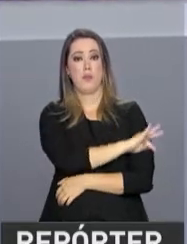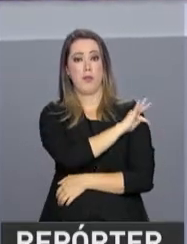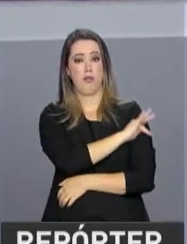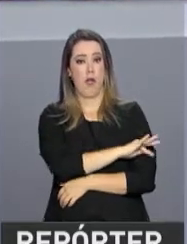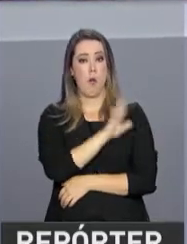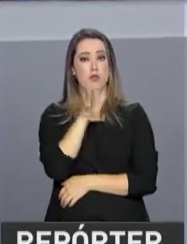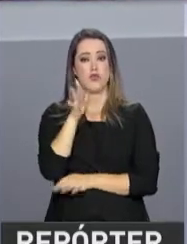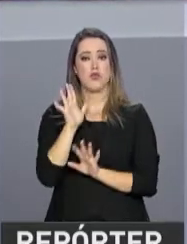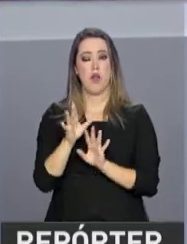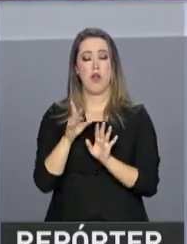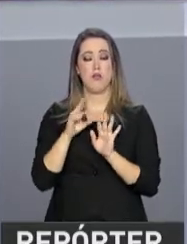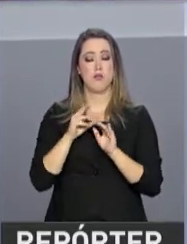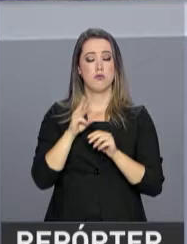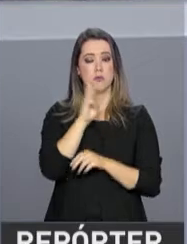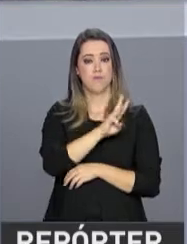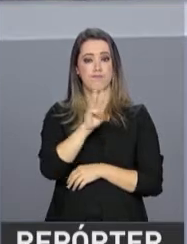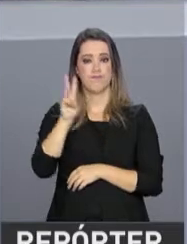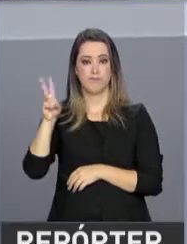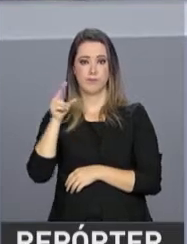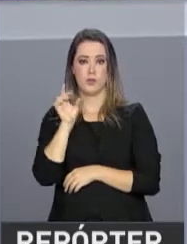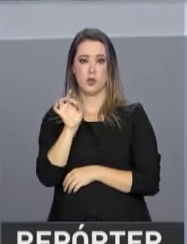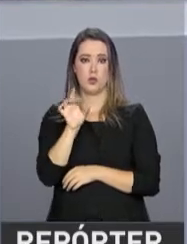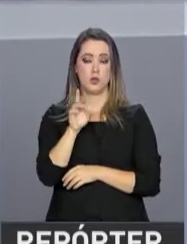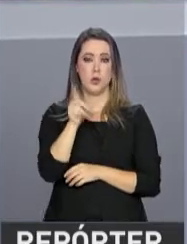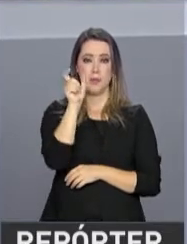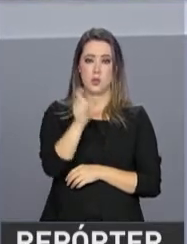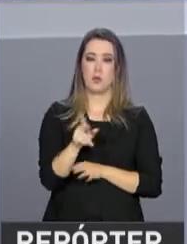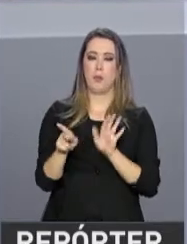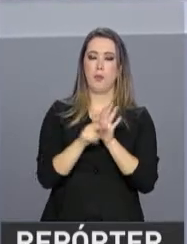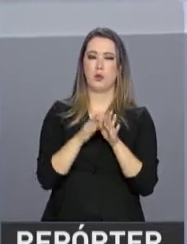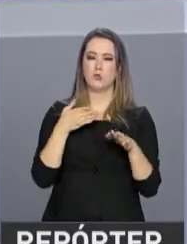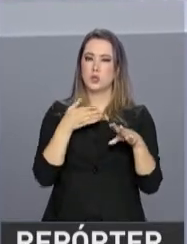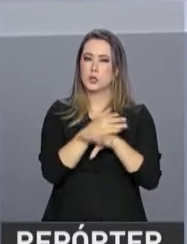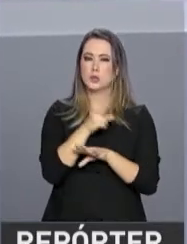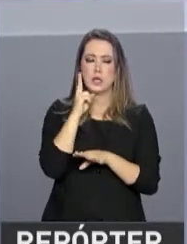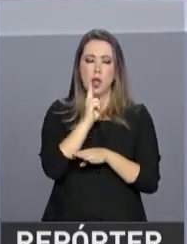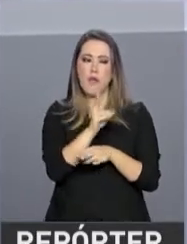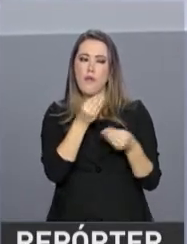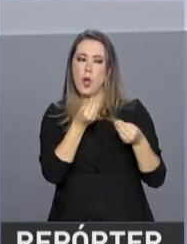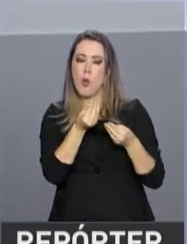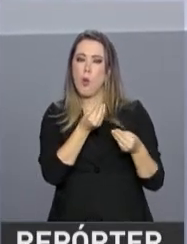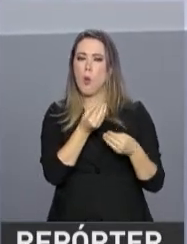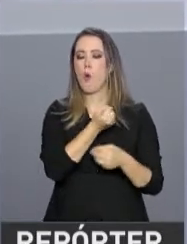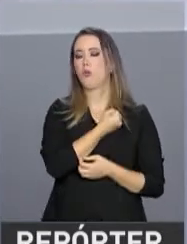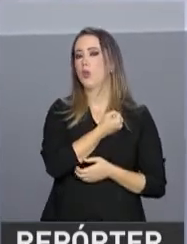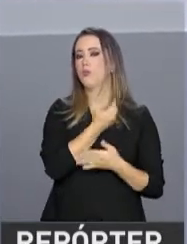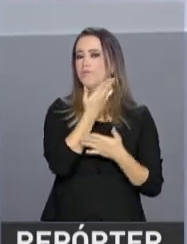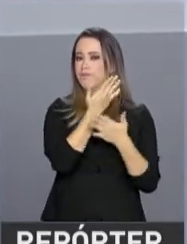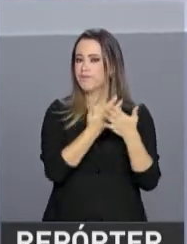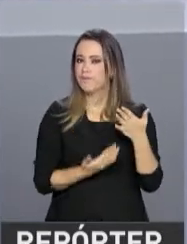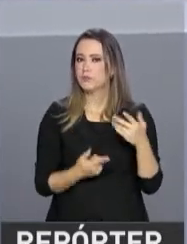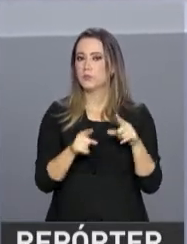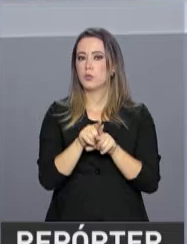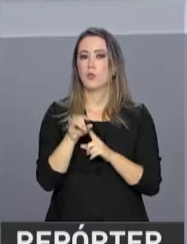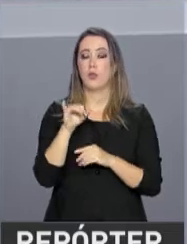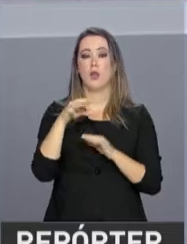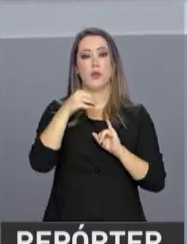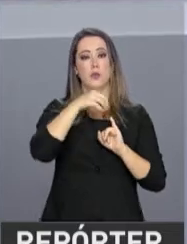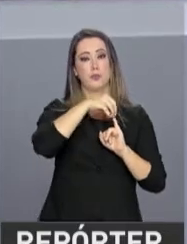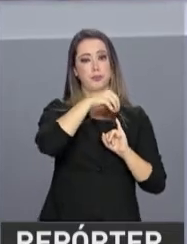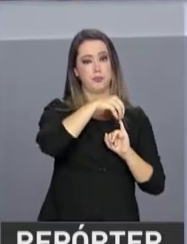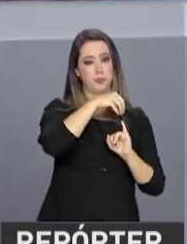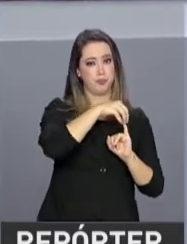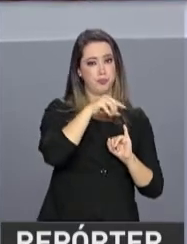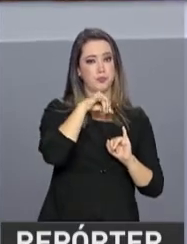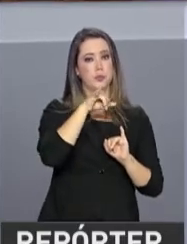já estão disponíveis só o próprio participante pode acessar o boletim de desempenho o instituto nacional de estudos e pesquisas